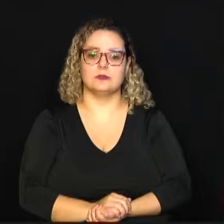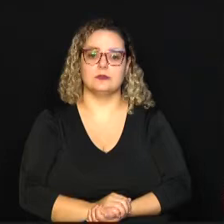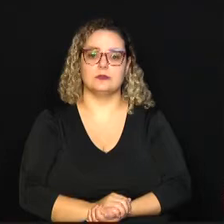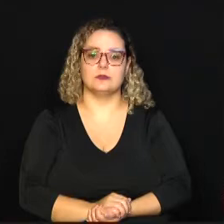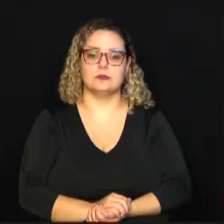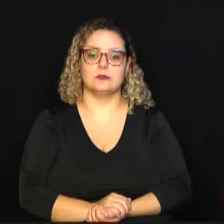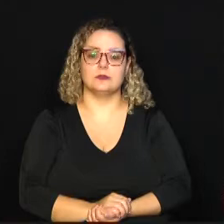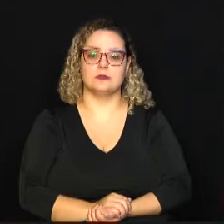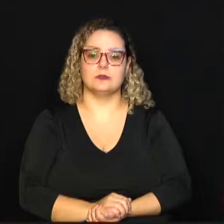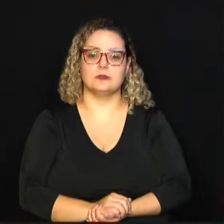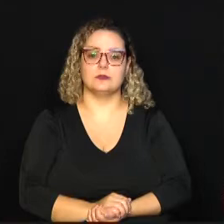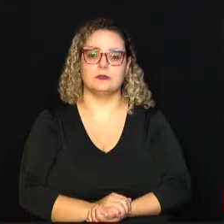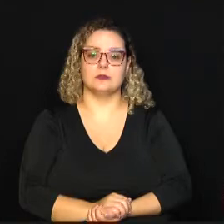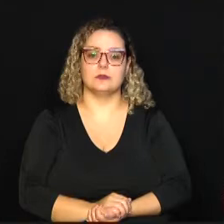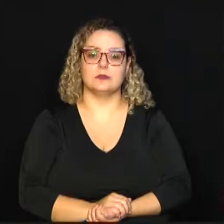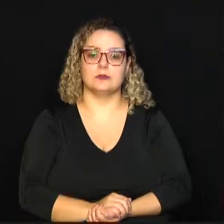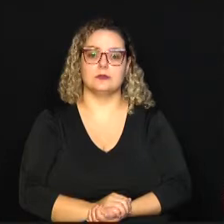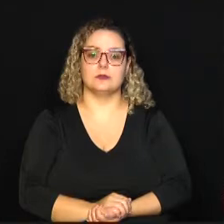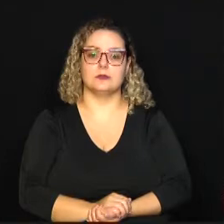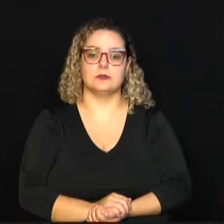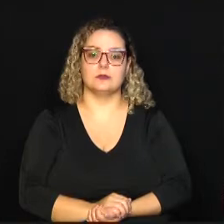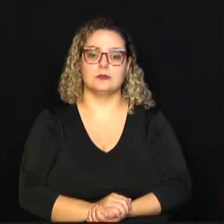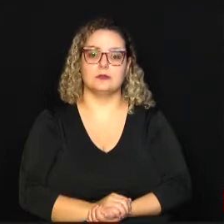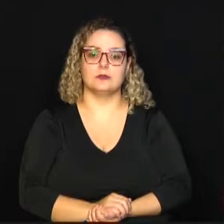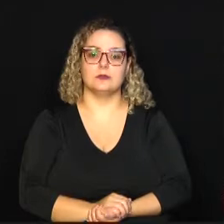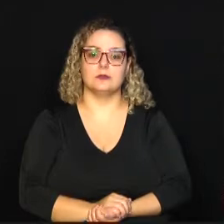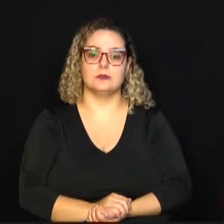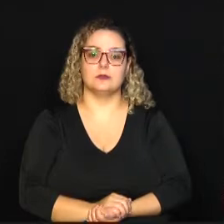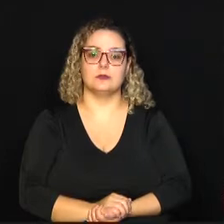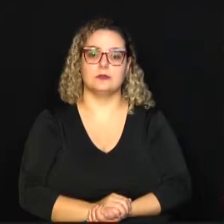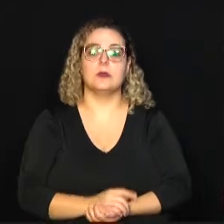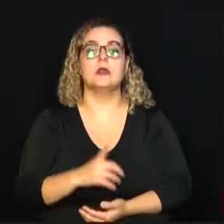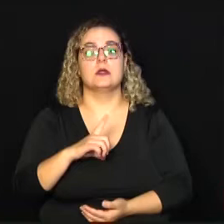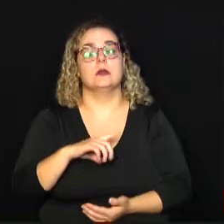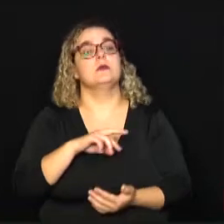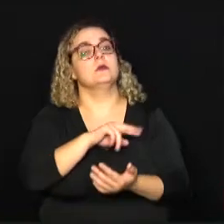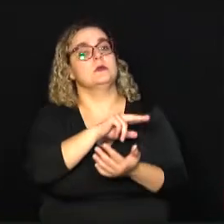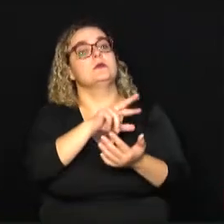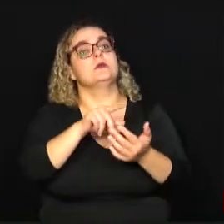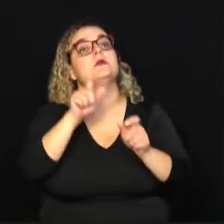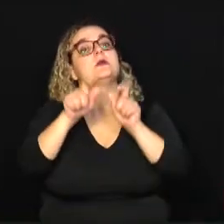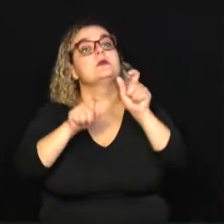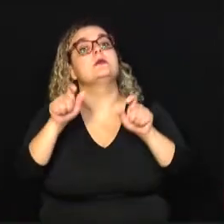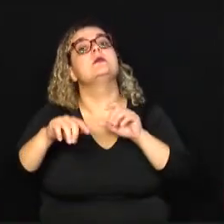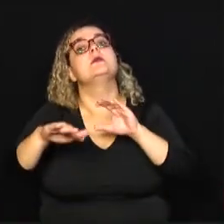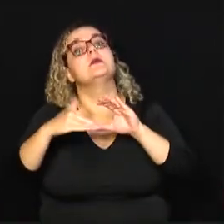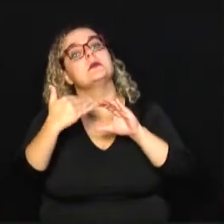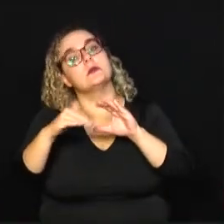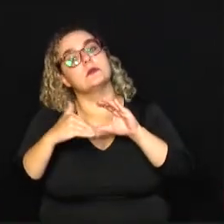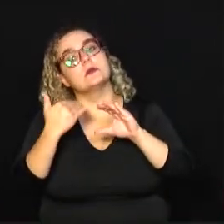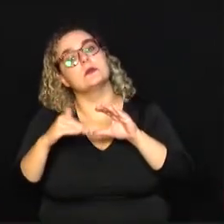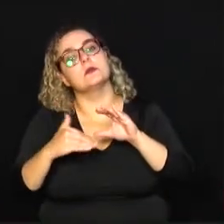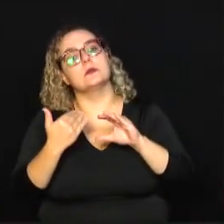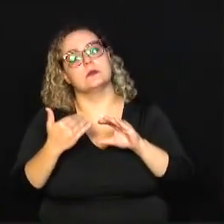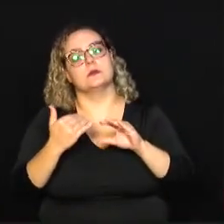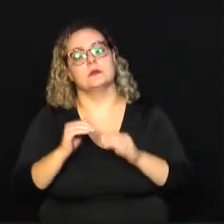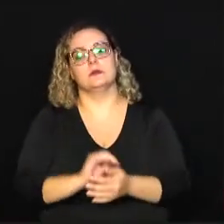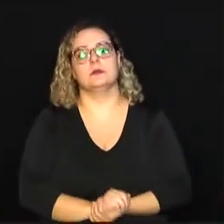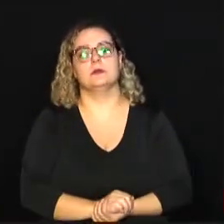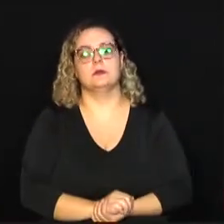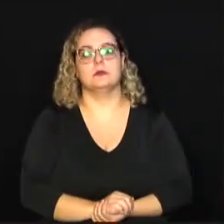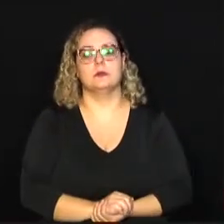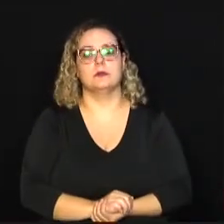A gente está fazendo aqui, nós temos já várias pessoas que estão enviando questões, tá?